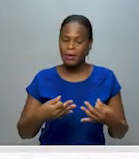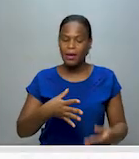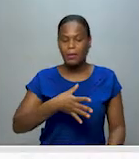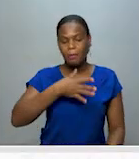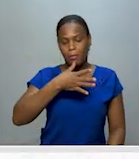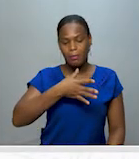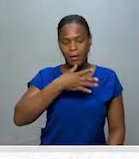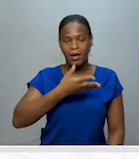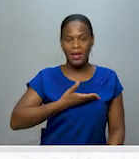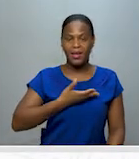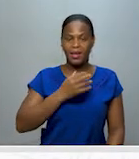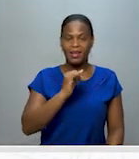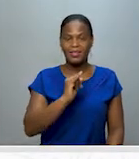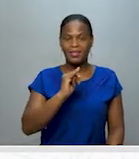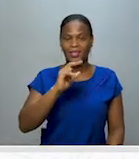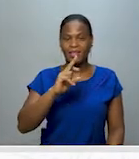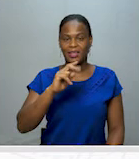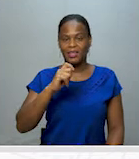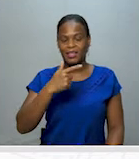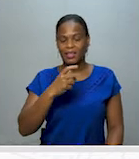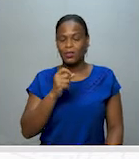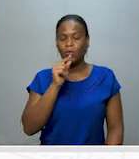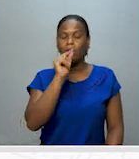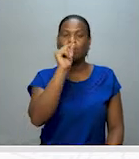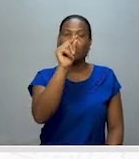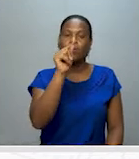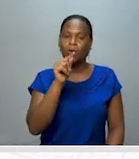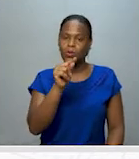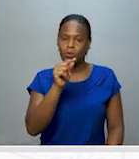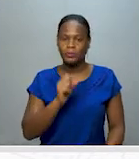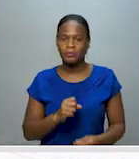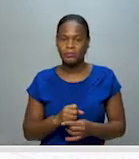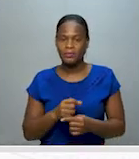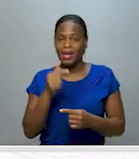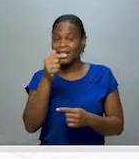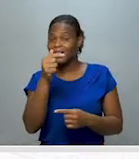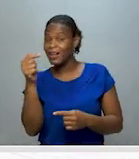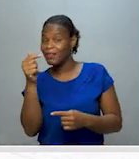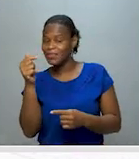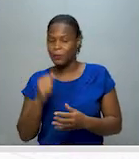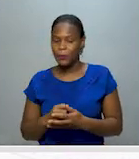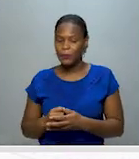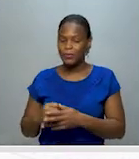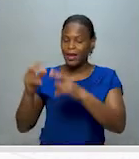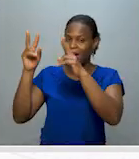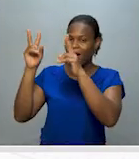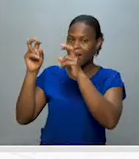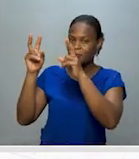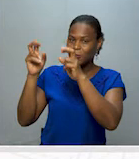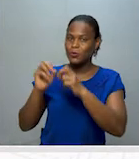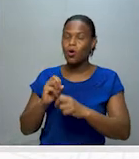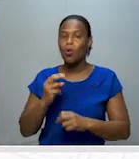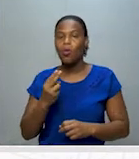no discurso direto 2 pontos, travessão, aspas